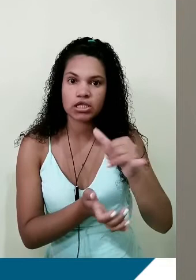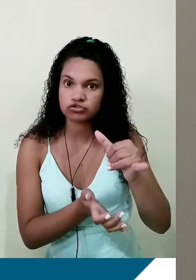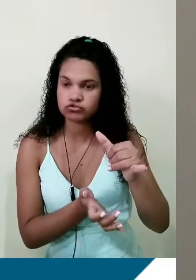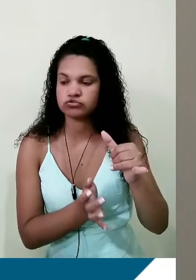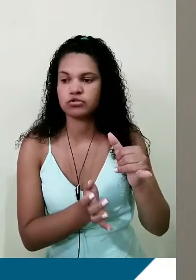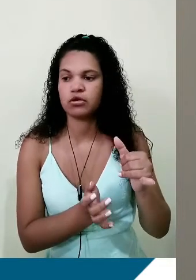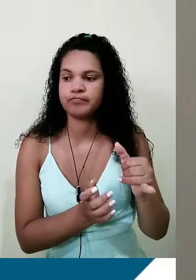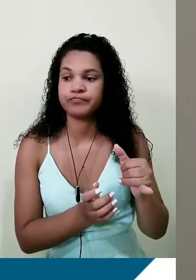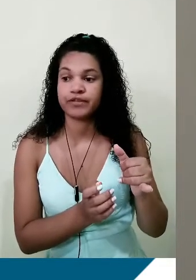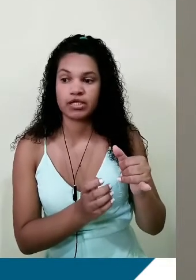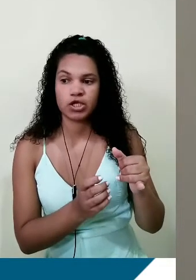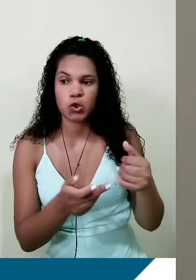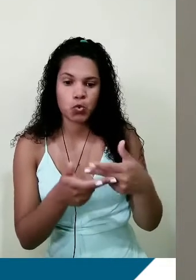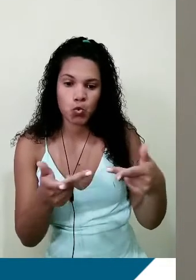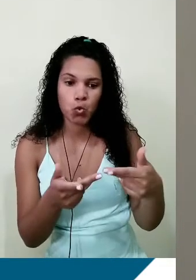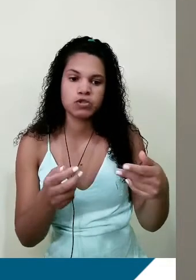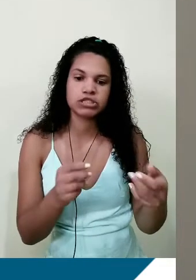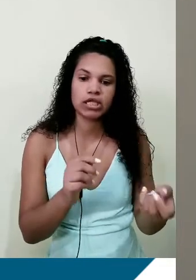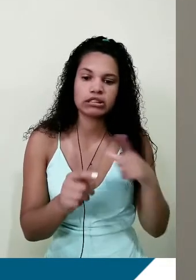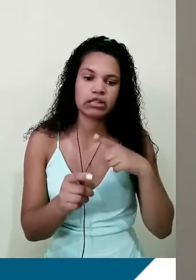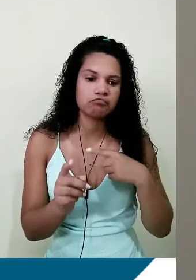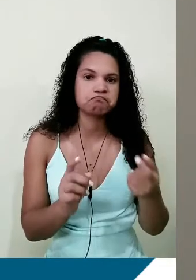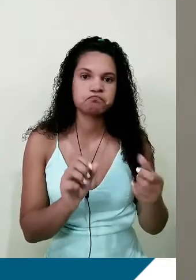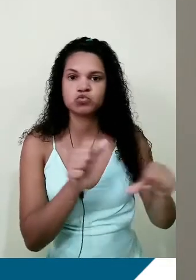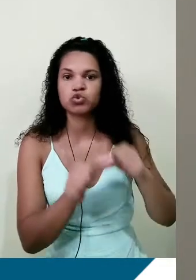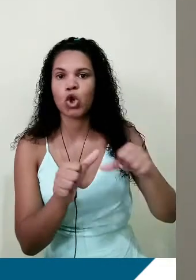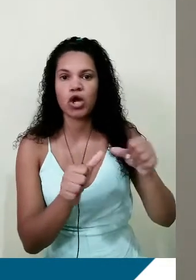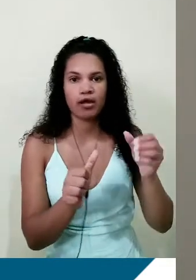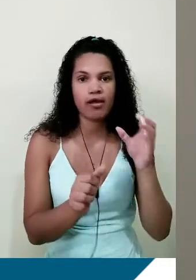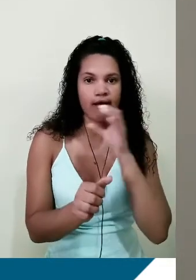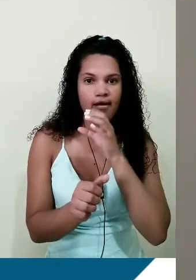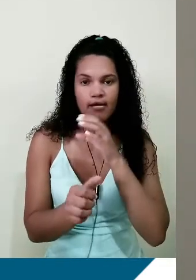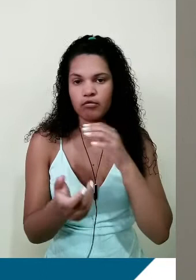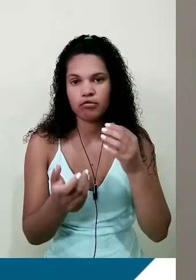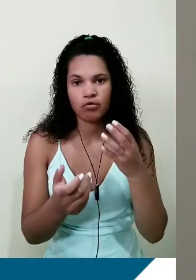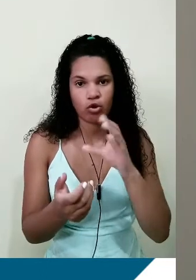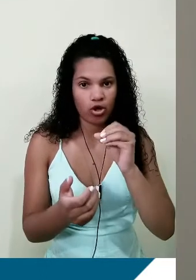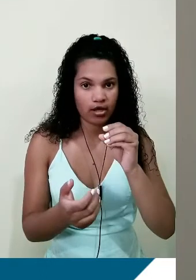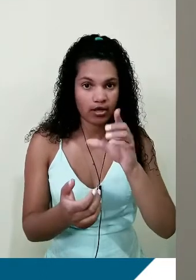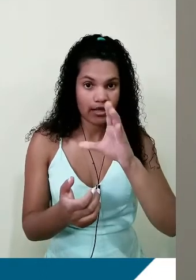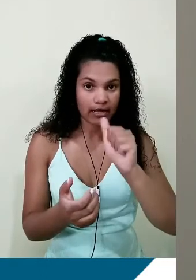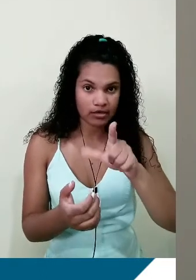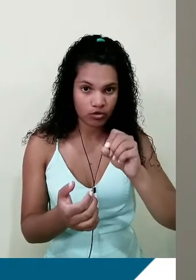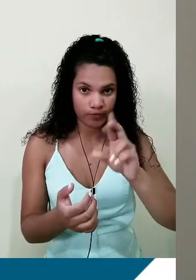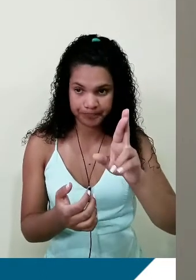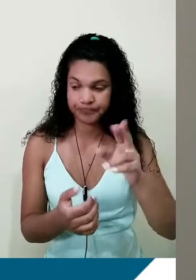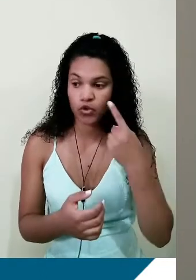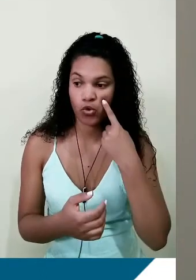estão interagindo, trocando calor. Esta equação define para a gente que, num sistema